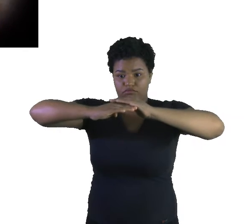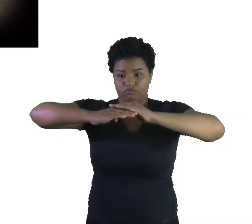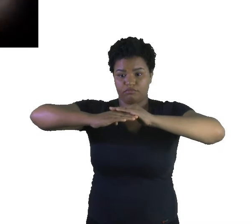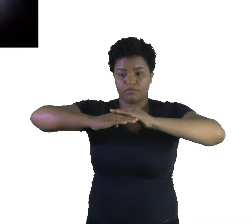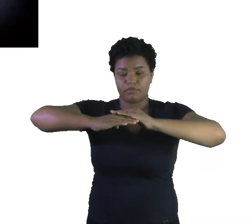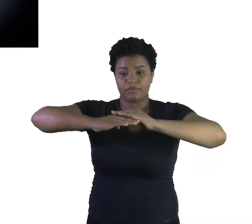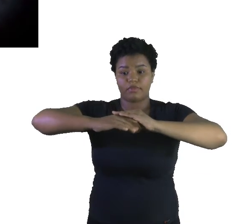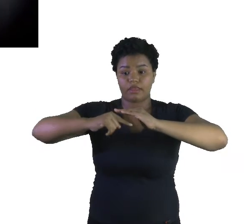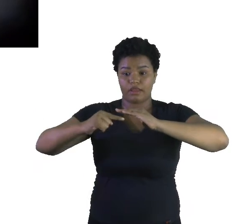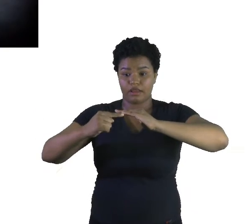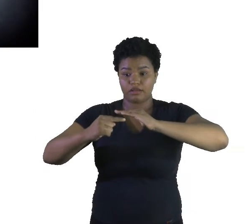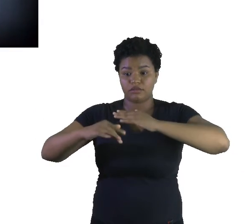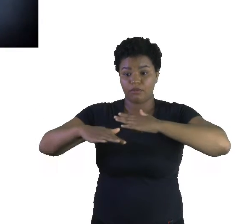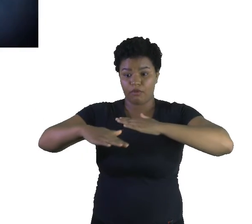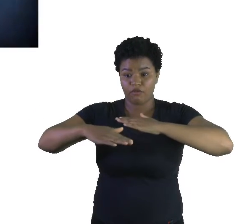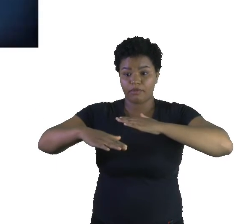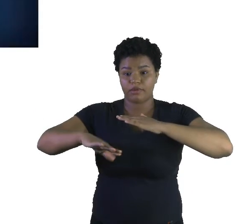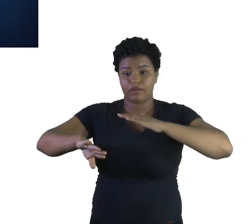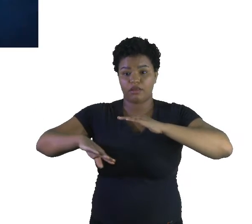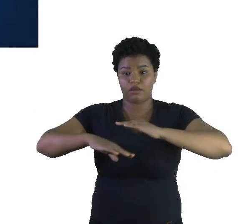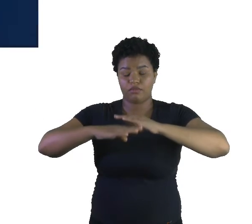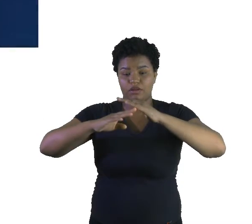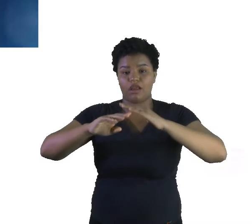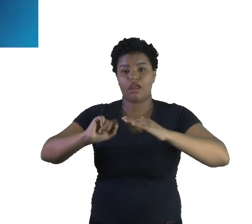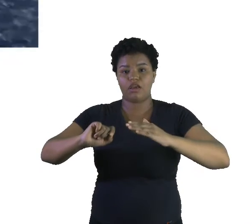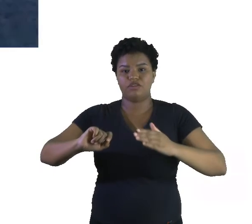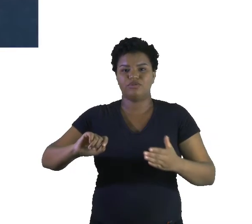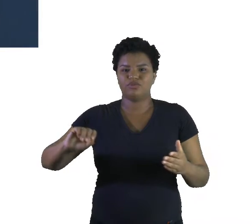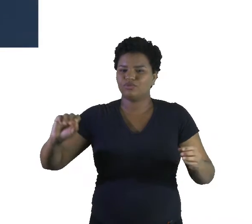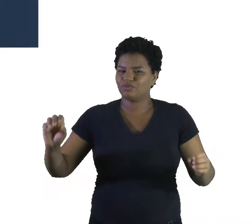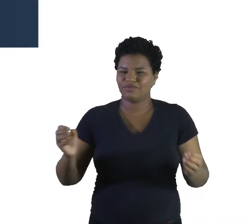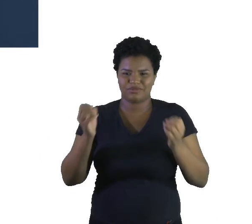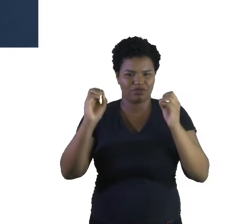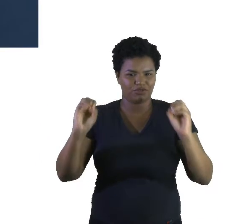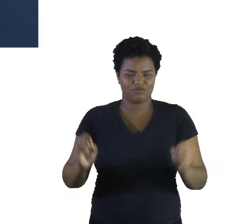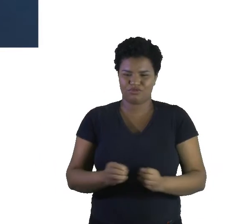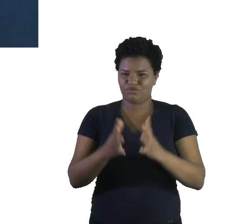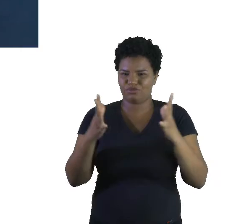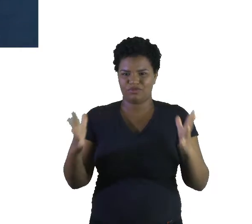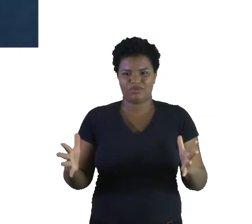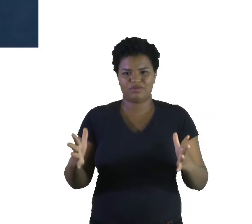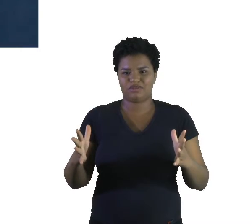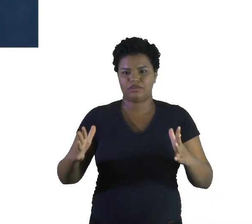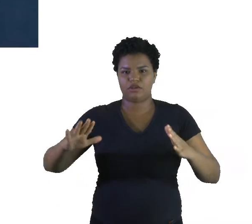Esse movimento é a causa de uma das maiores catástrofes naturais, o tsunami.